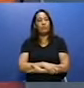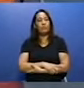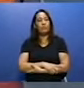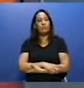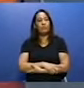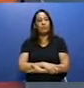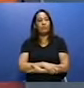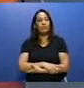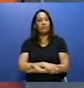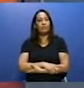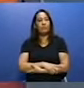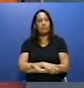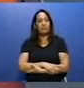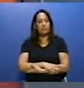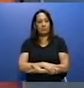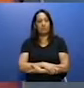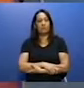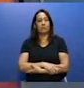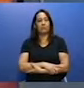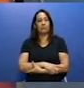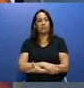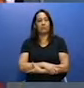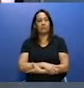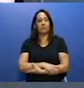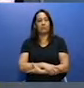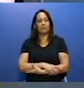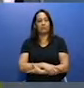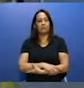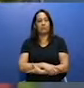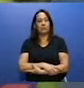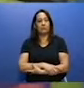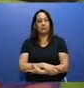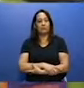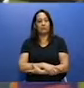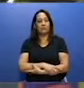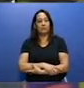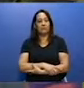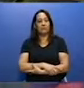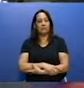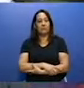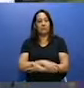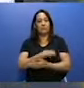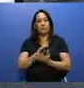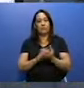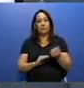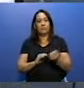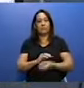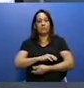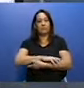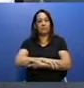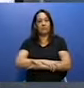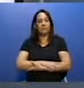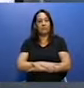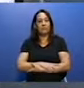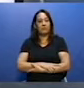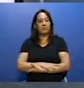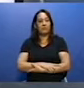posso contar de quatro em quatro. Vamos lá, um tempinho para copiar.